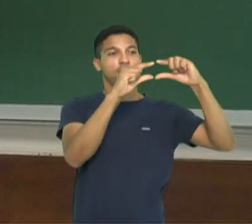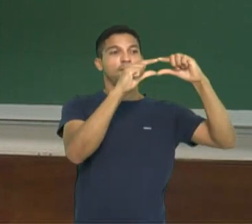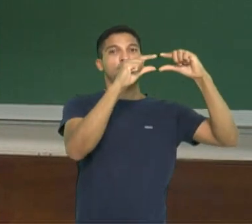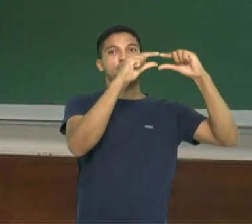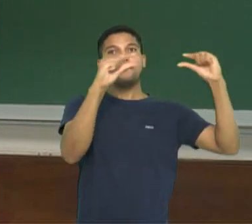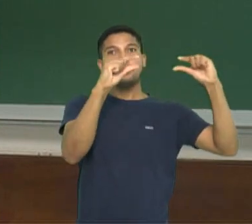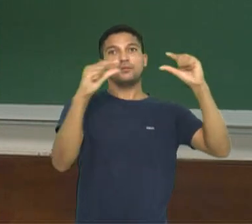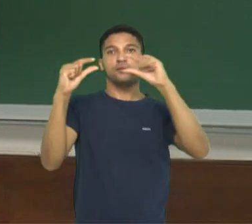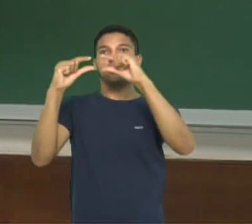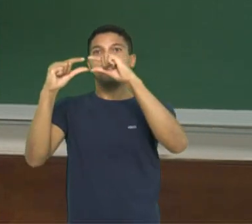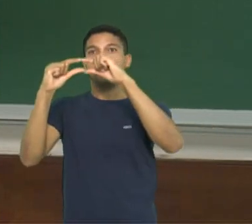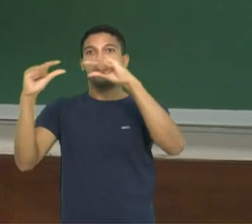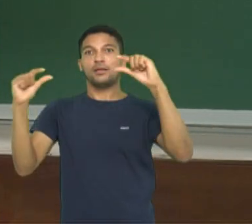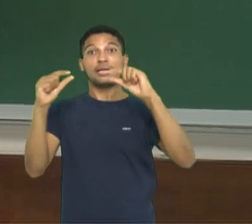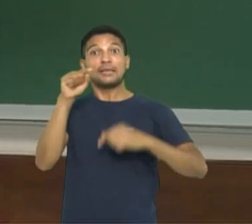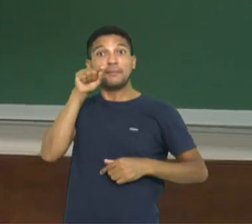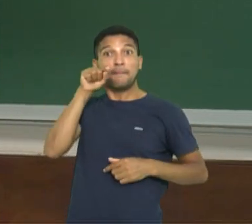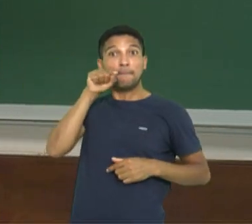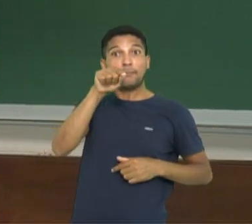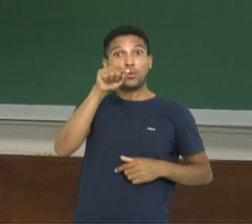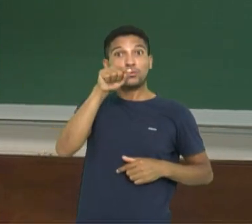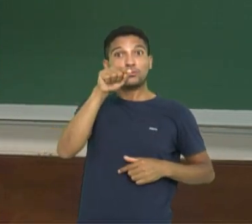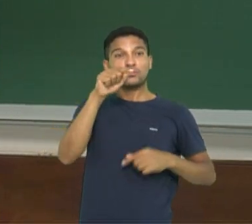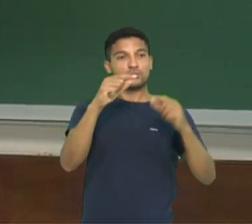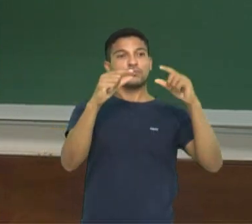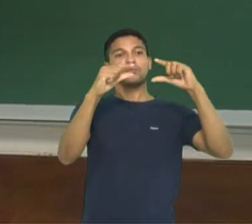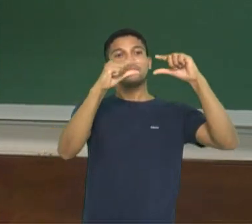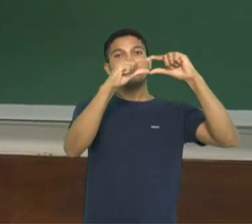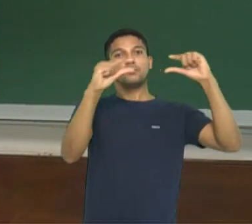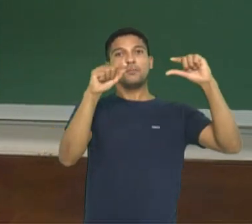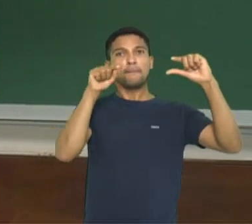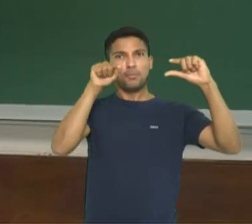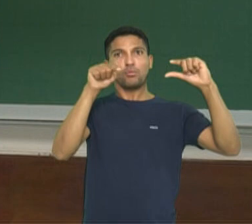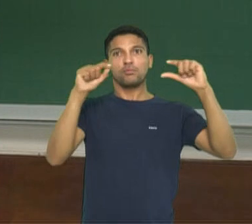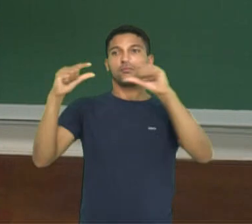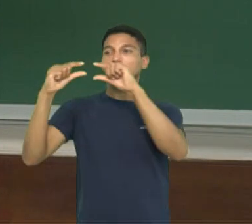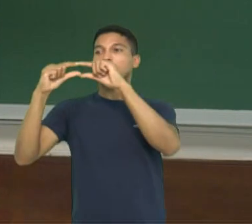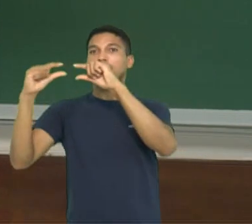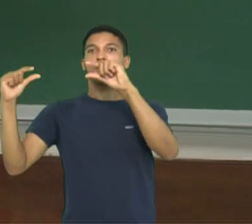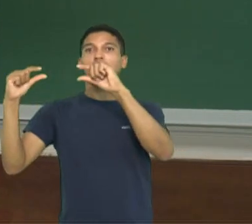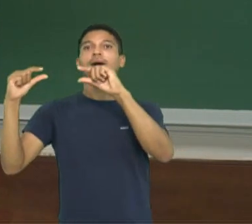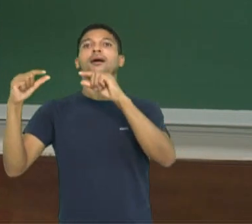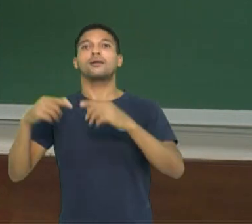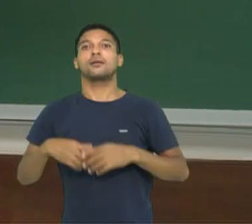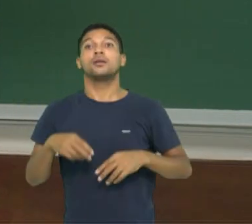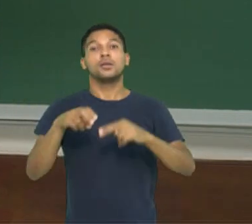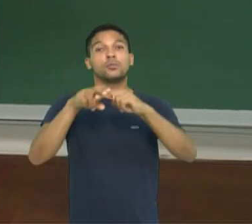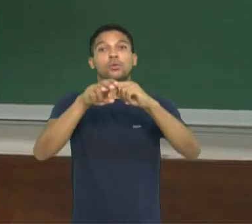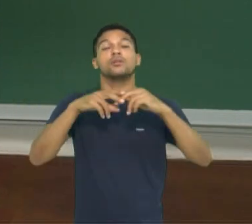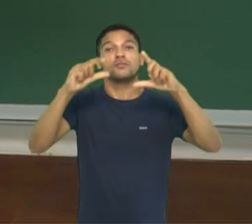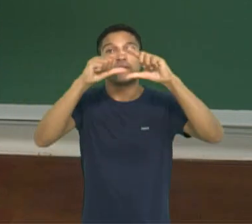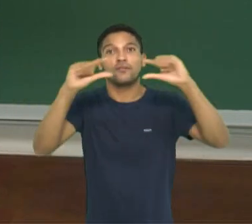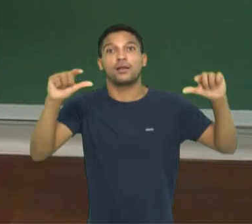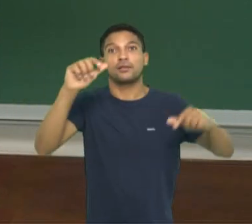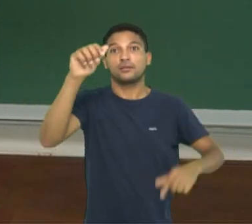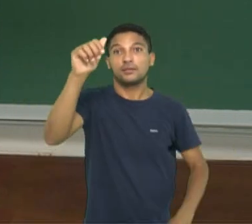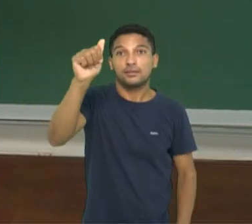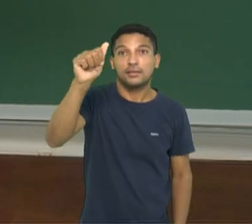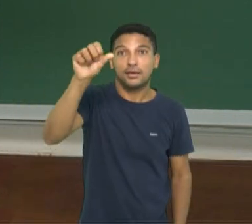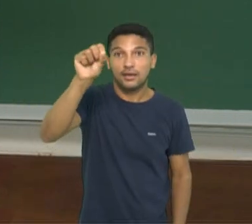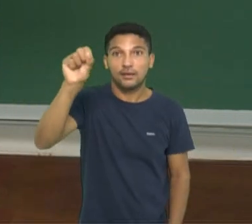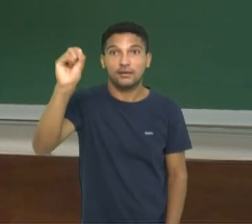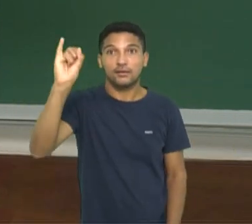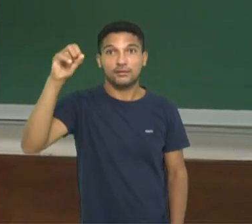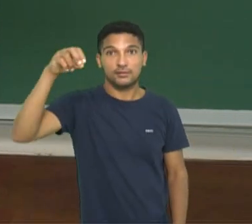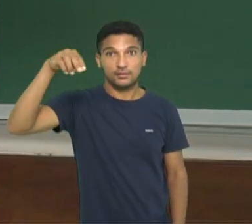coordenada assindética, né? Lembrando, sem sindética remetendo à conjunção. Então, sem conjunção, sem conectivo.